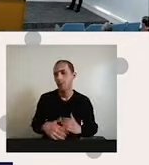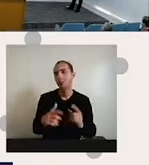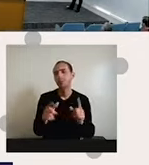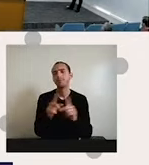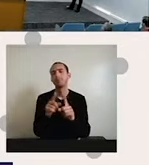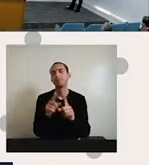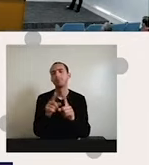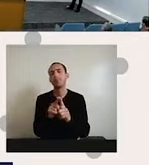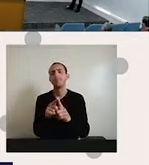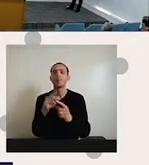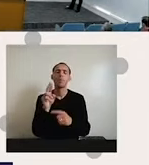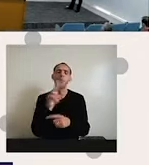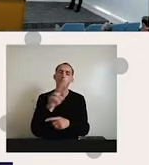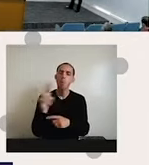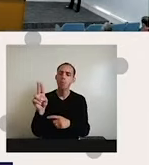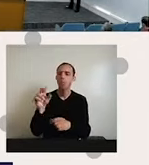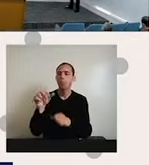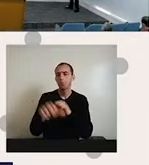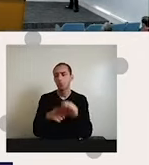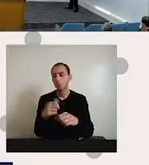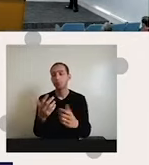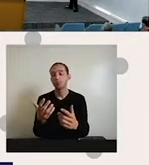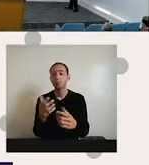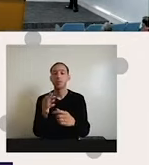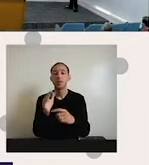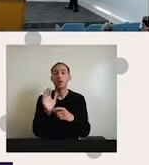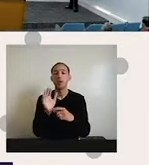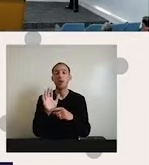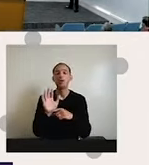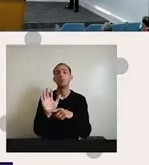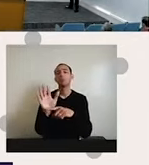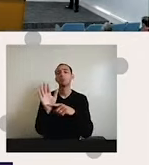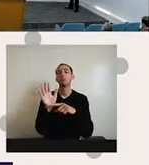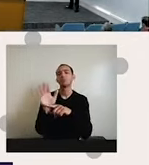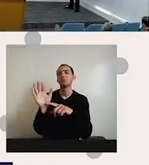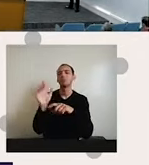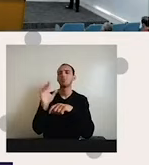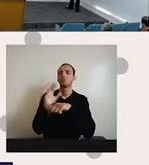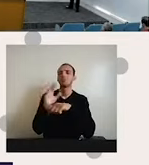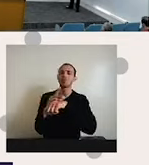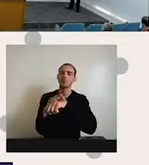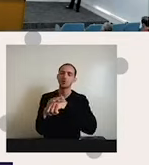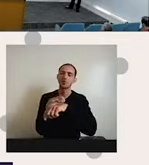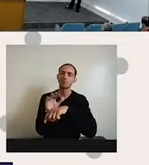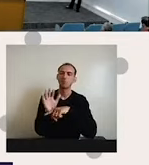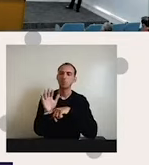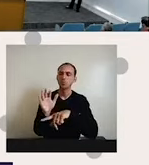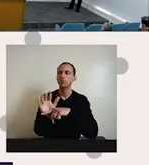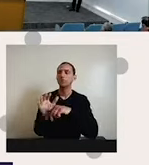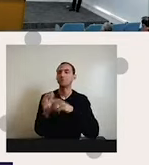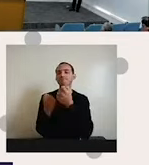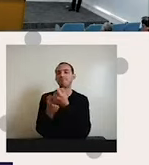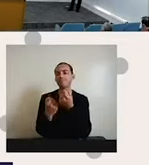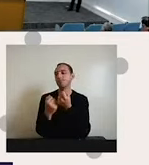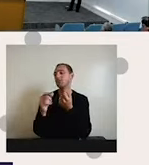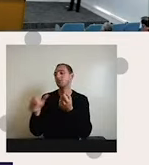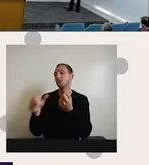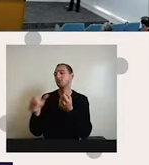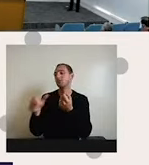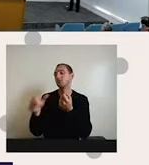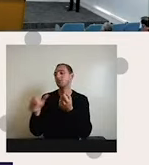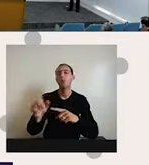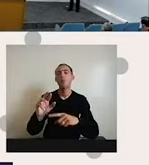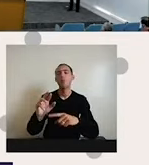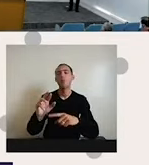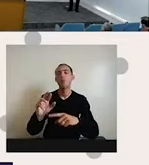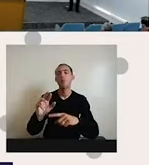critérios. Esse documento, a primeira versão de 2008 e a última revisão foi de 2013, ele que deveria ser a tábua